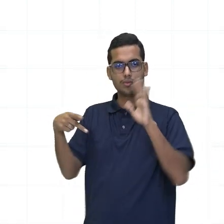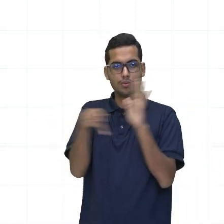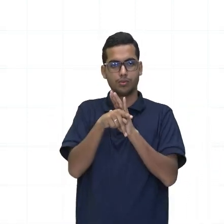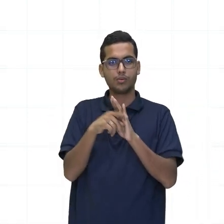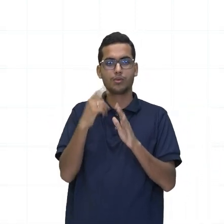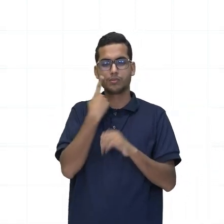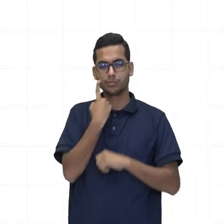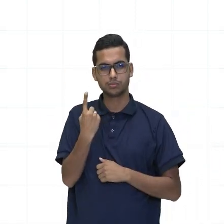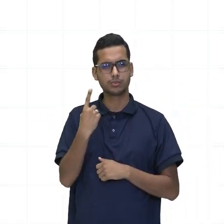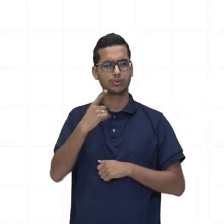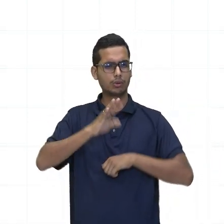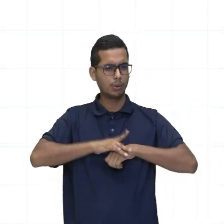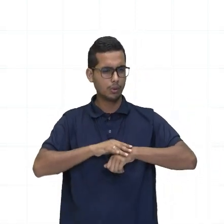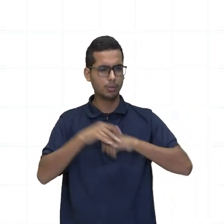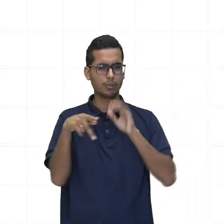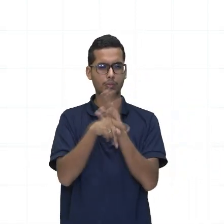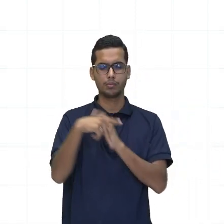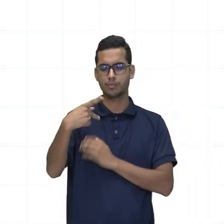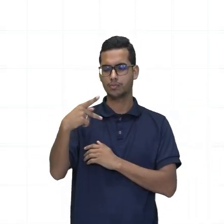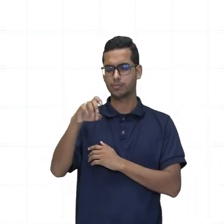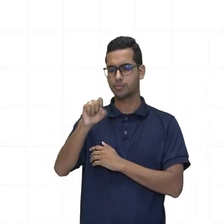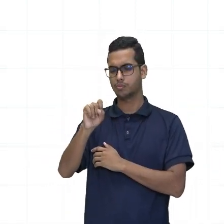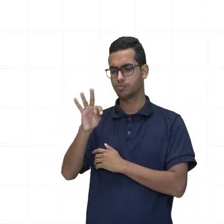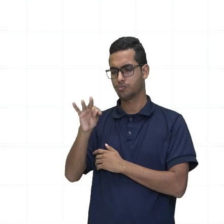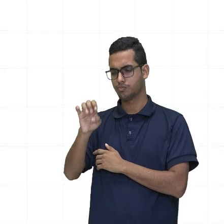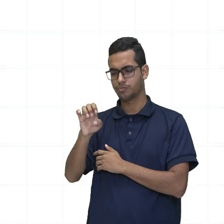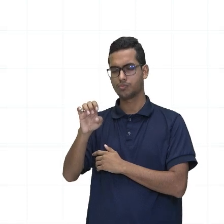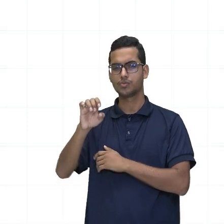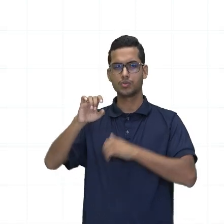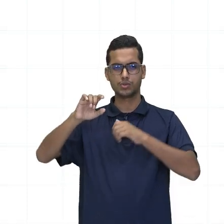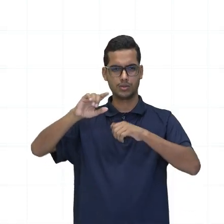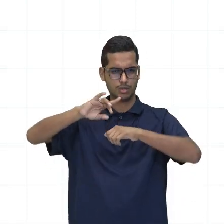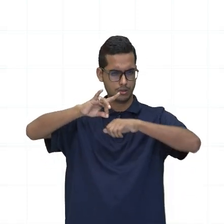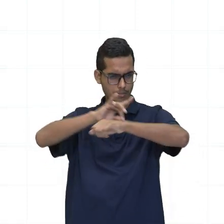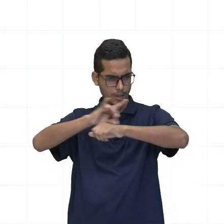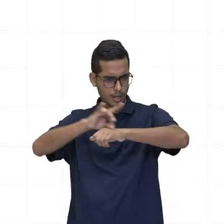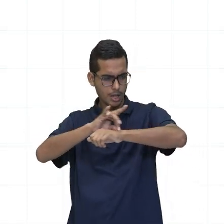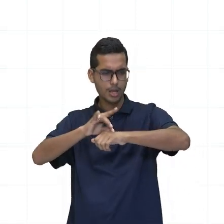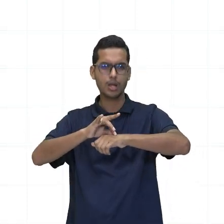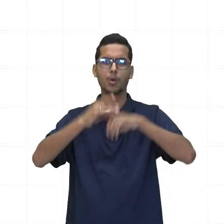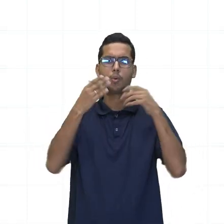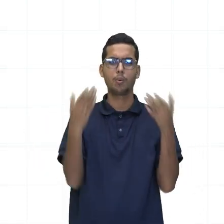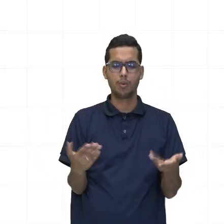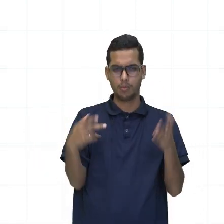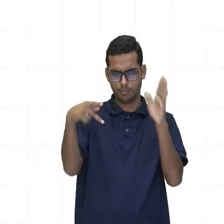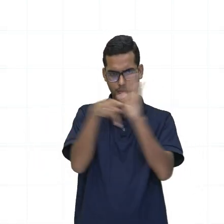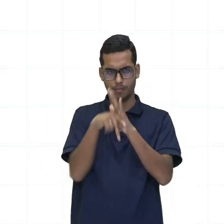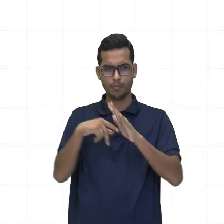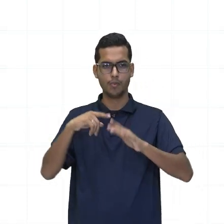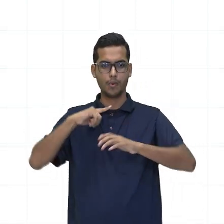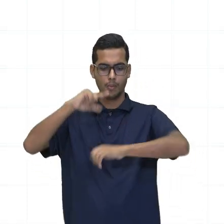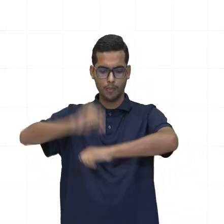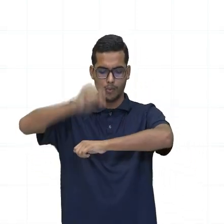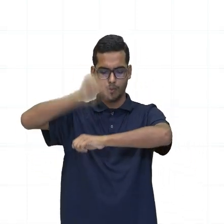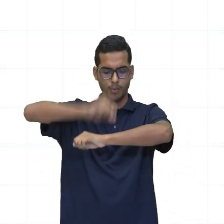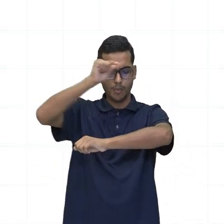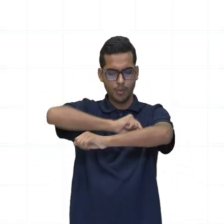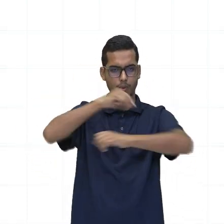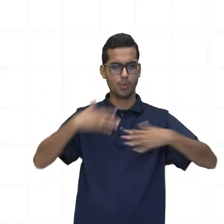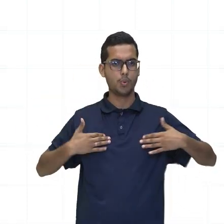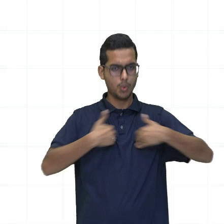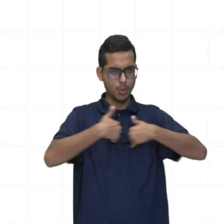peste bubônica, a peste negra, que é quando aquelas pulgas que ficam nos animais, como os ratos, né,